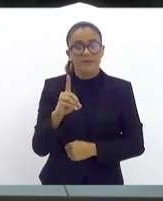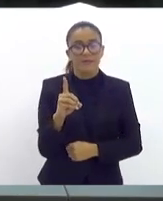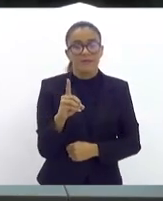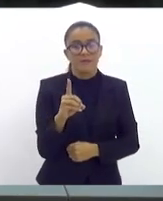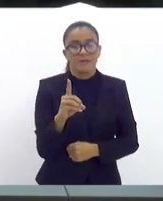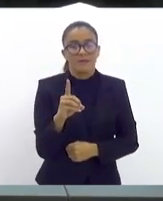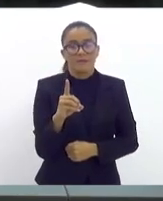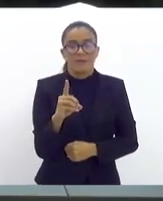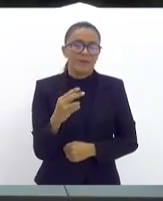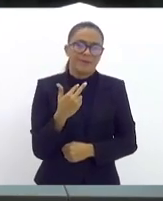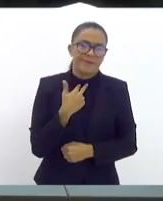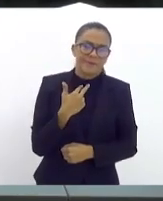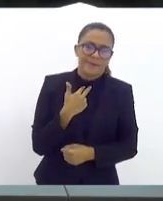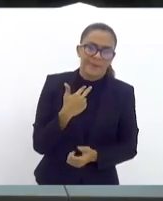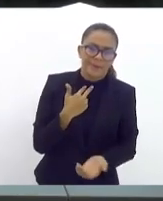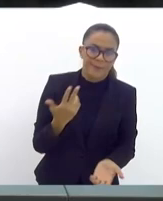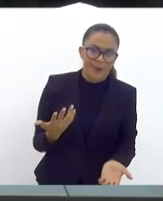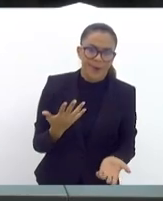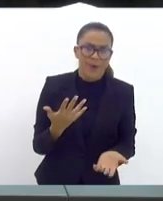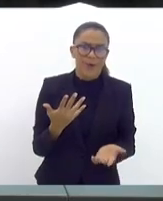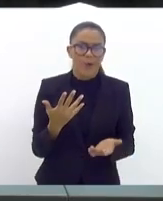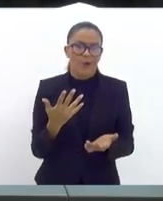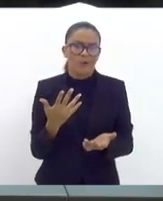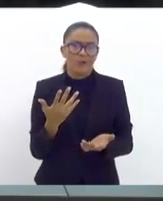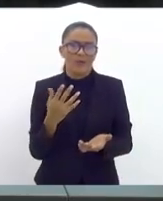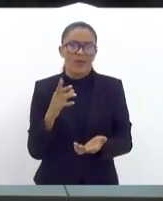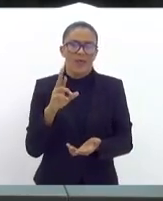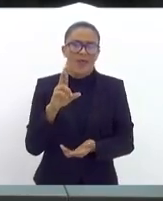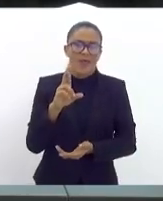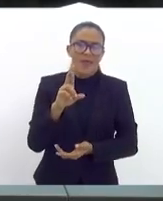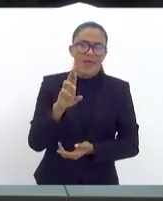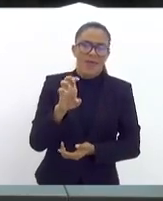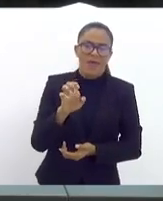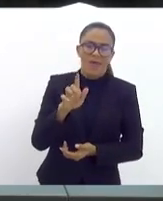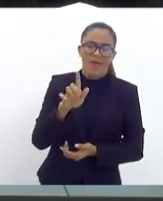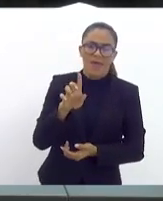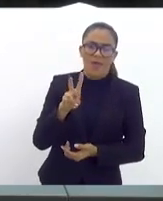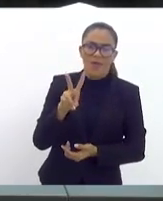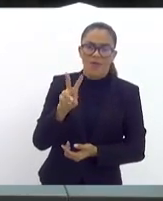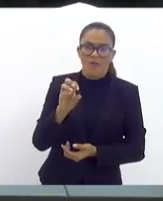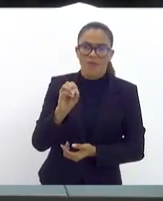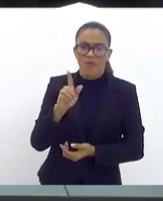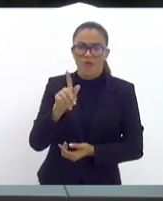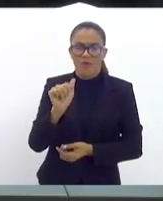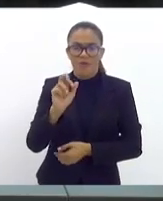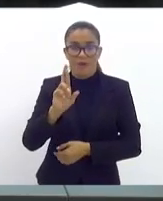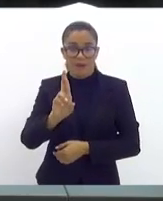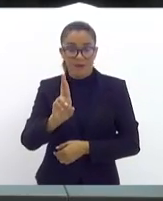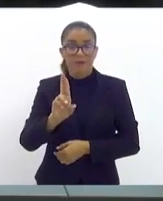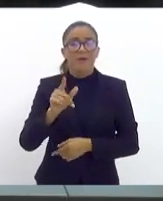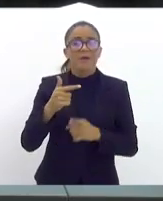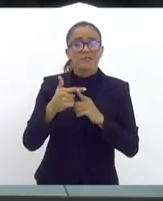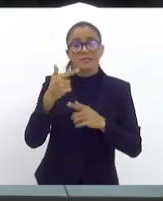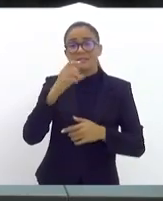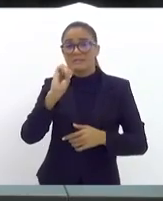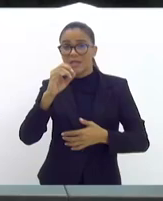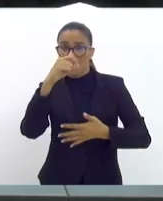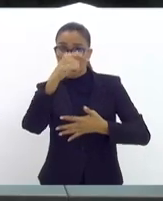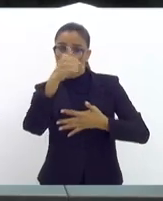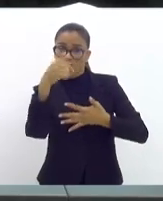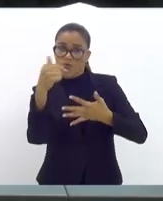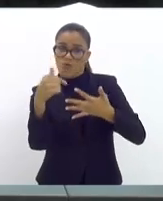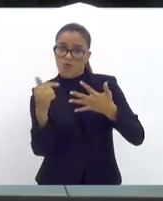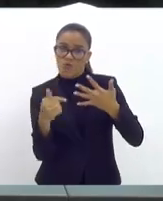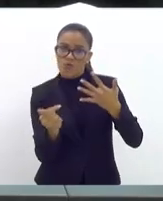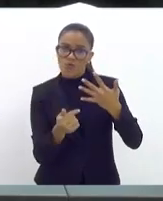não pode ter um revogaço A não ser que citasse um por um não vamos fazer um por